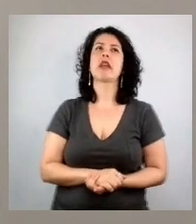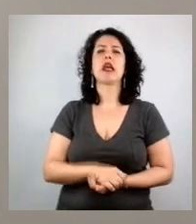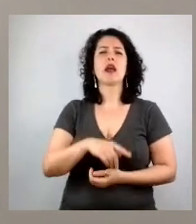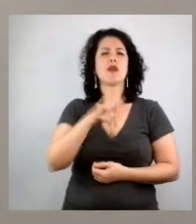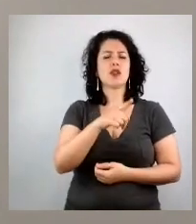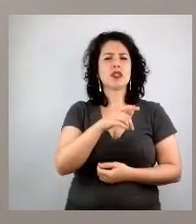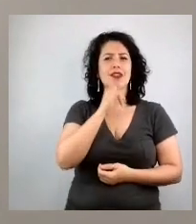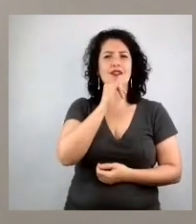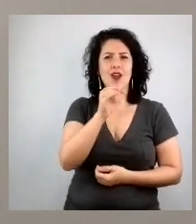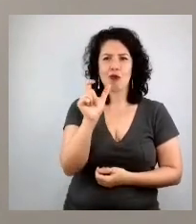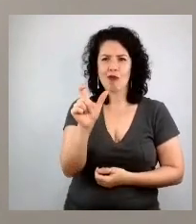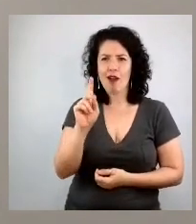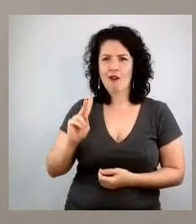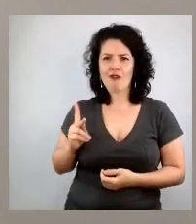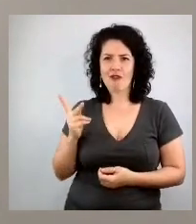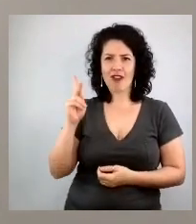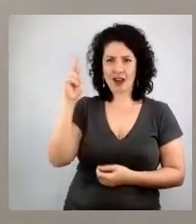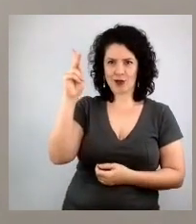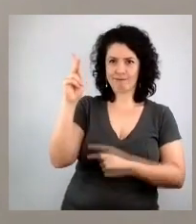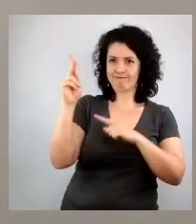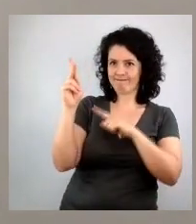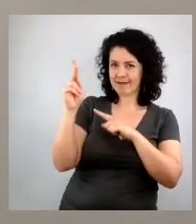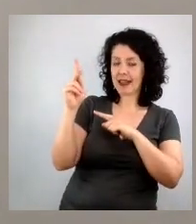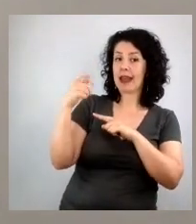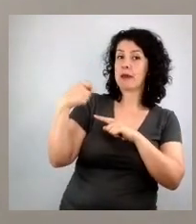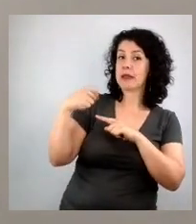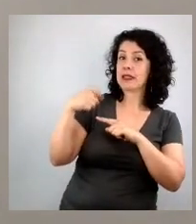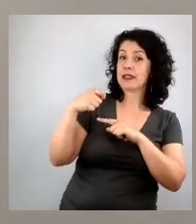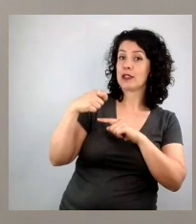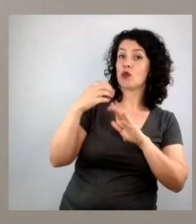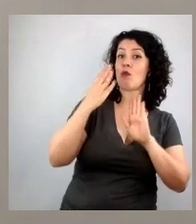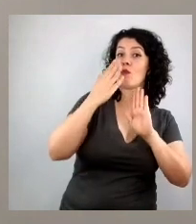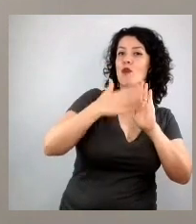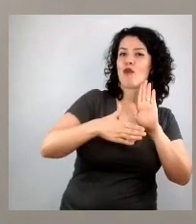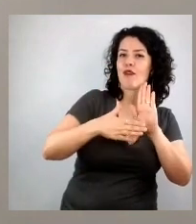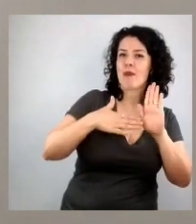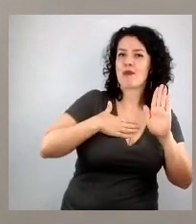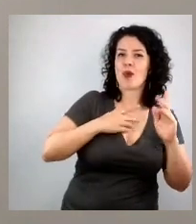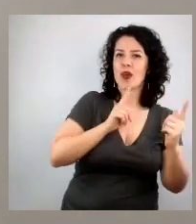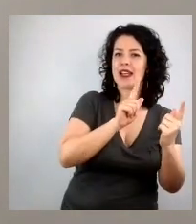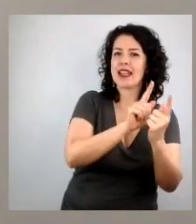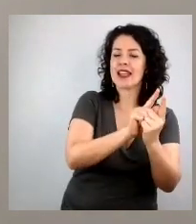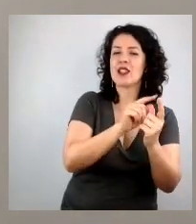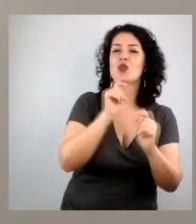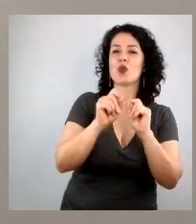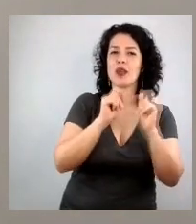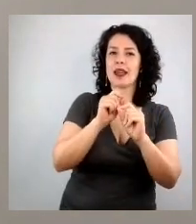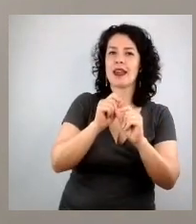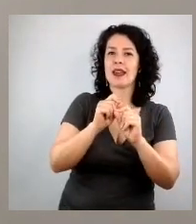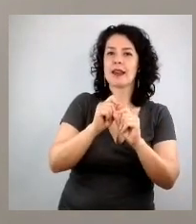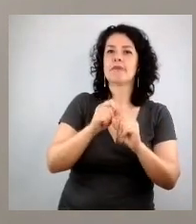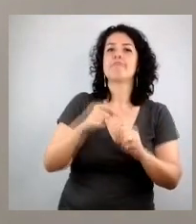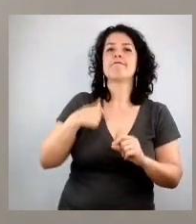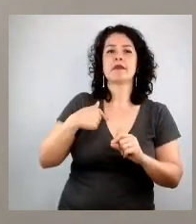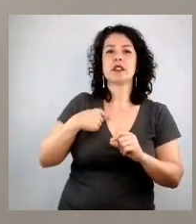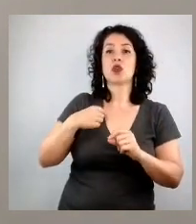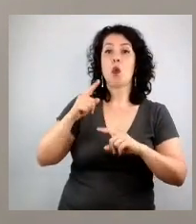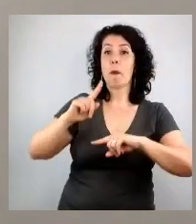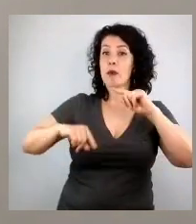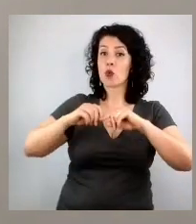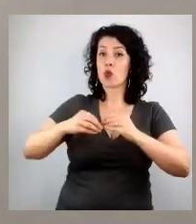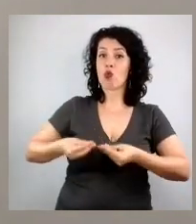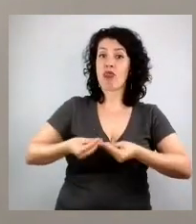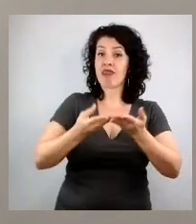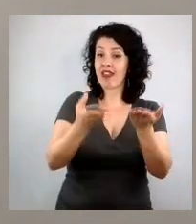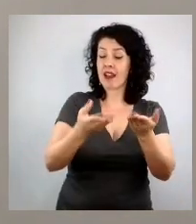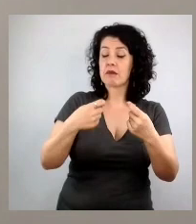preciso provar para o meu empregador, né, que eles precisam ver valor naquilo, e que valor não necessariamente está na quantidade